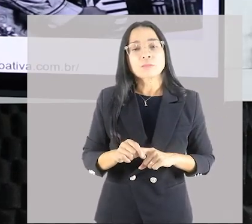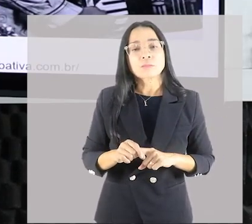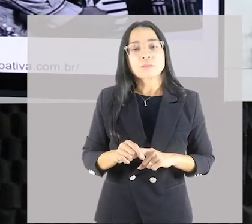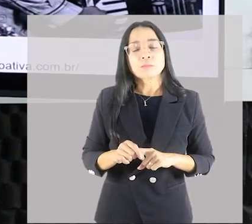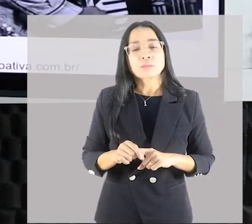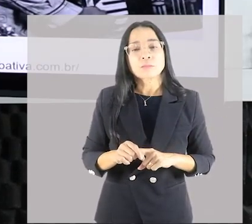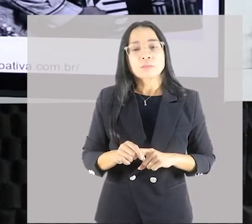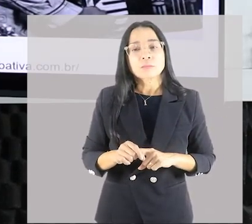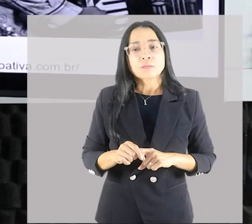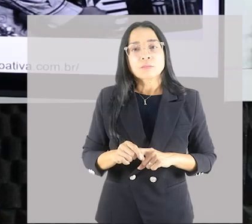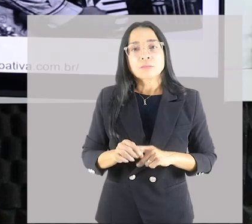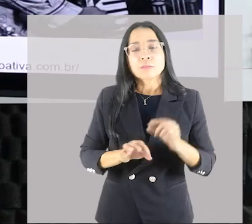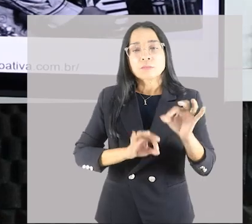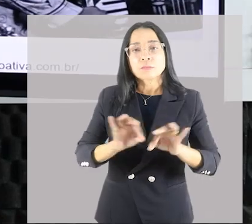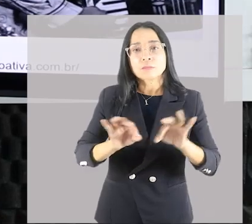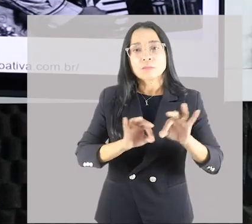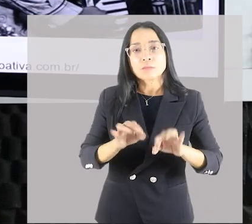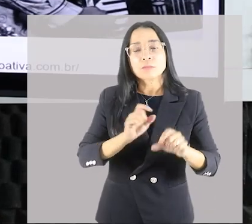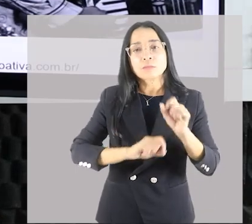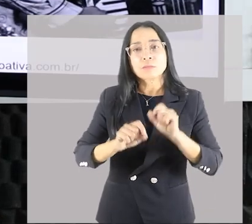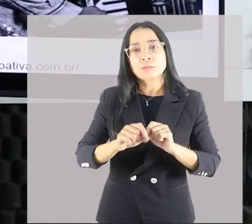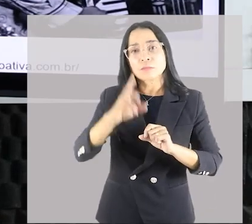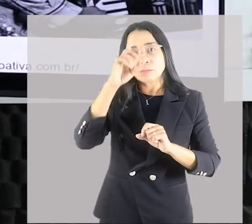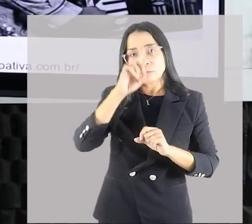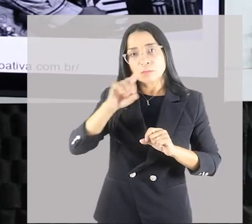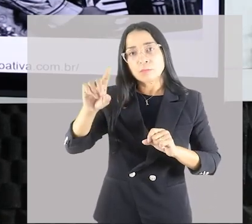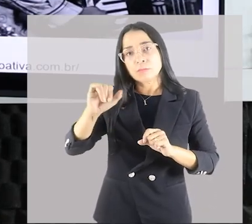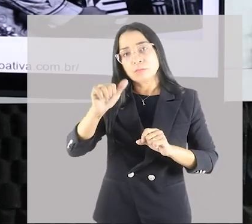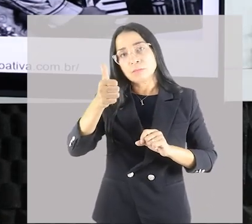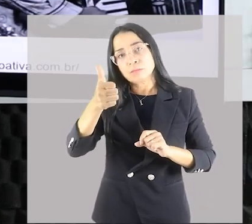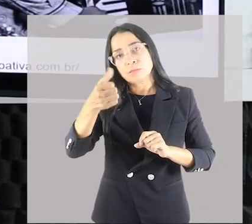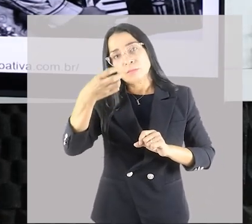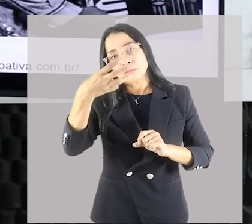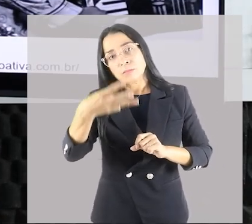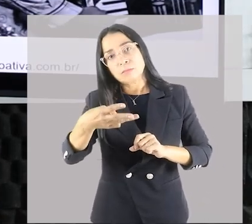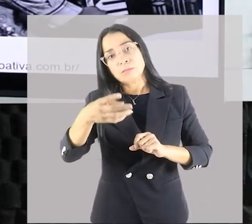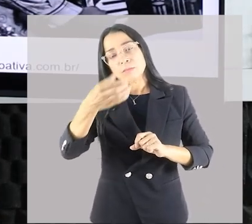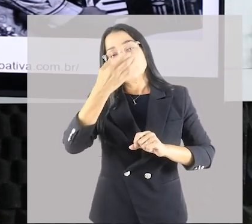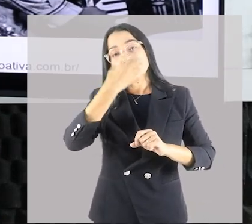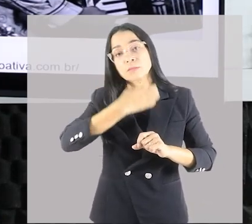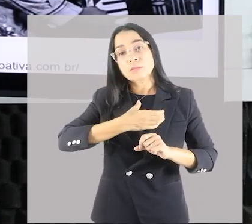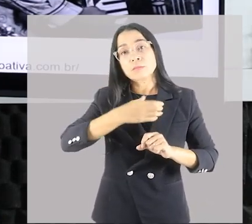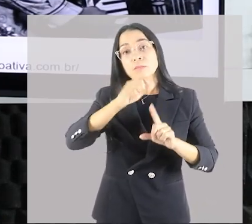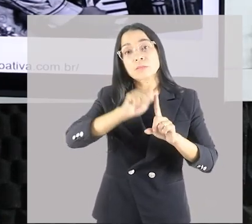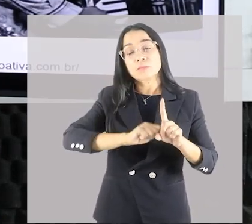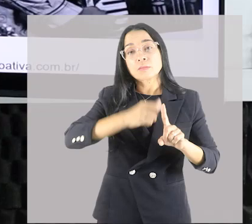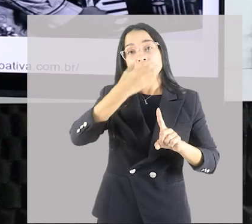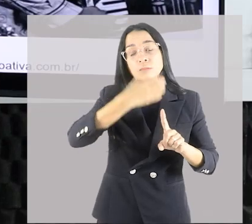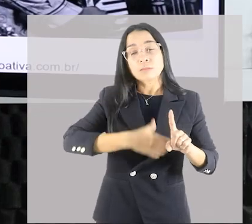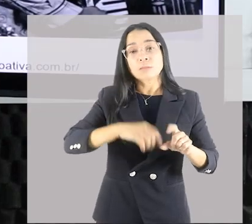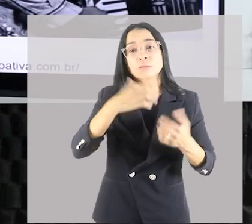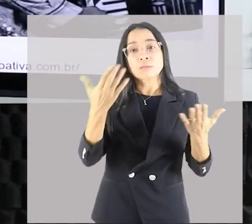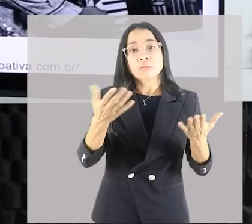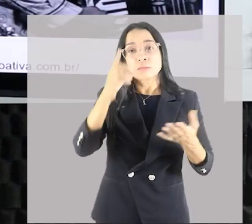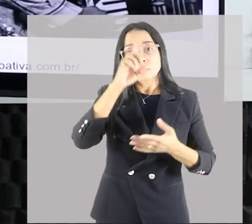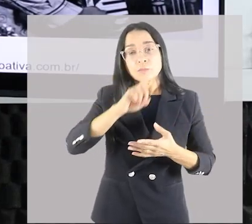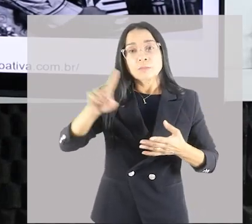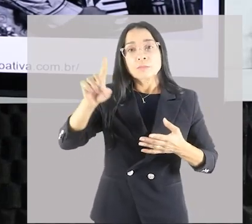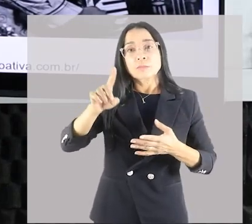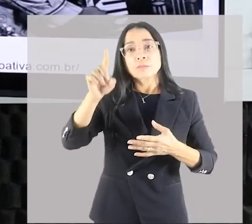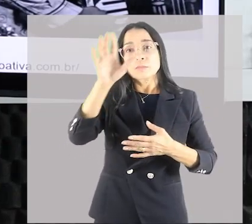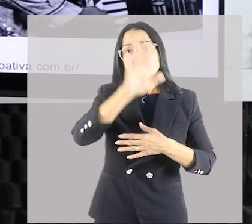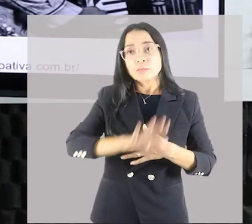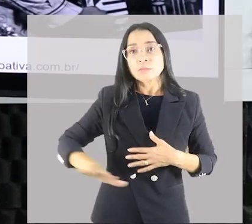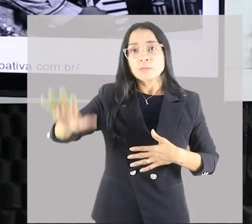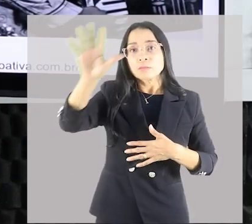estipulado e determinado que dia 13 de dezembro é o Dia Nacional do Forró. Graças a quem? Essa data é o